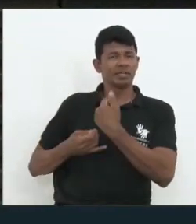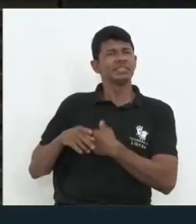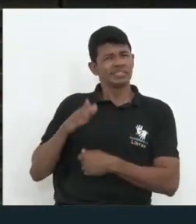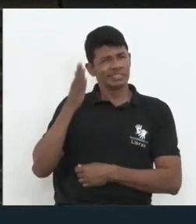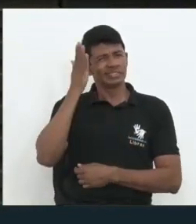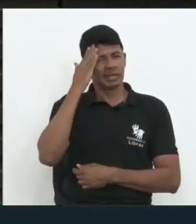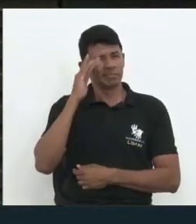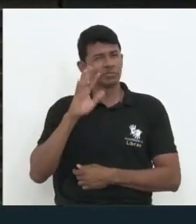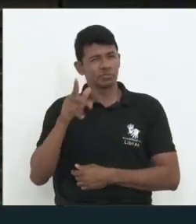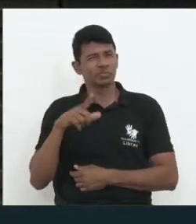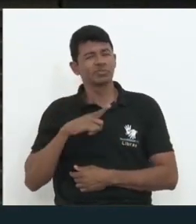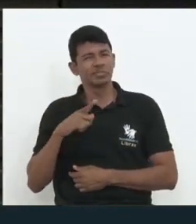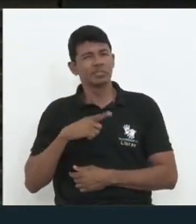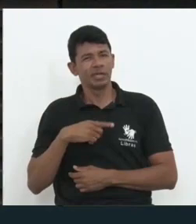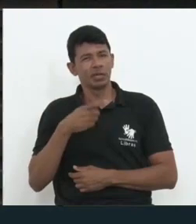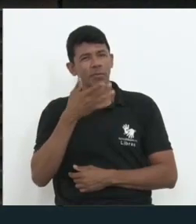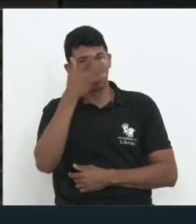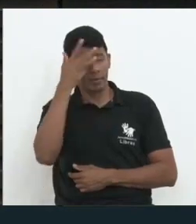presidente. Obrigado, senhor presidente.